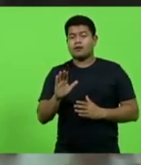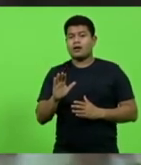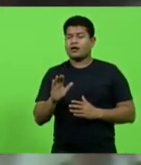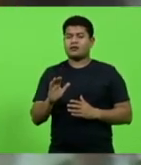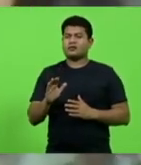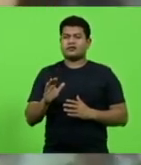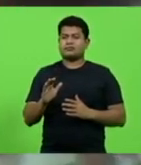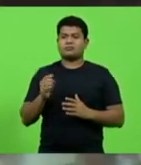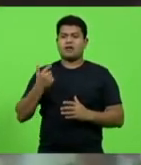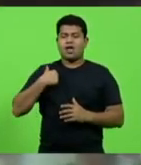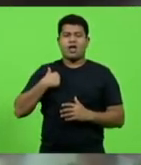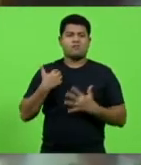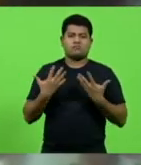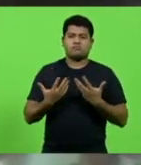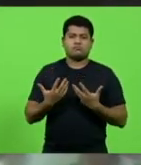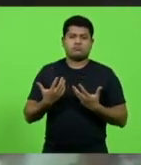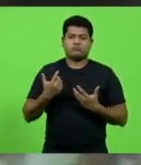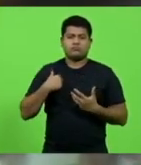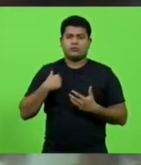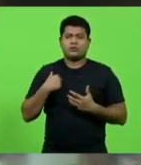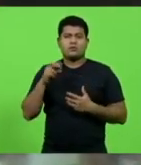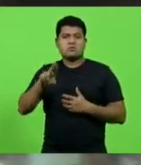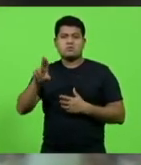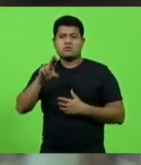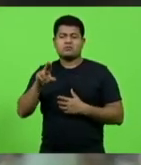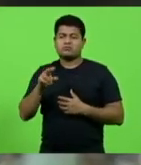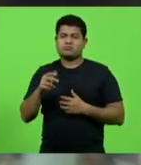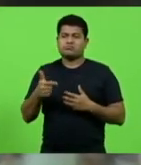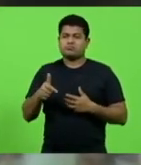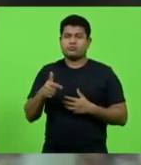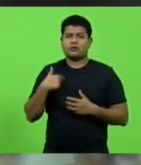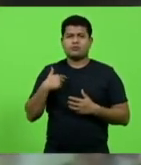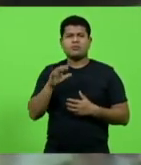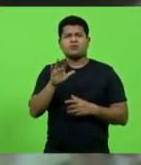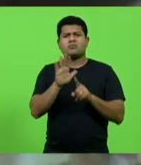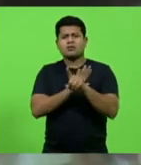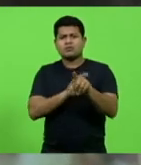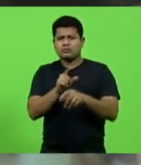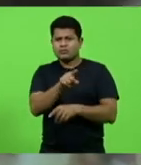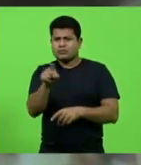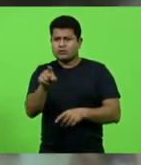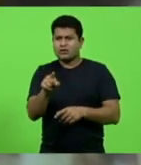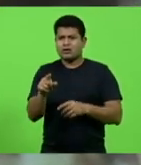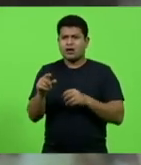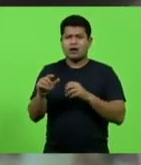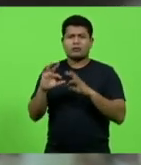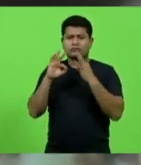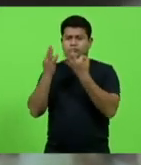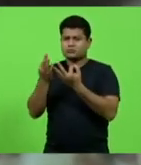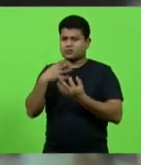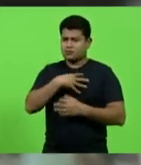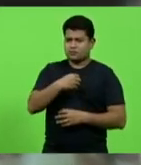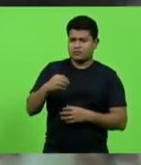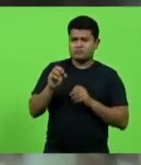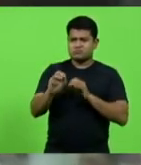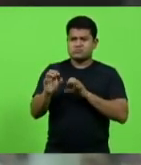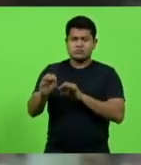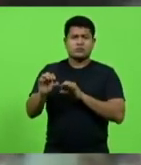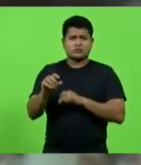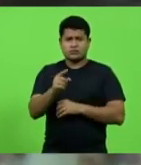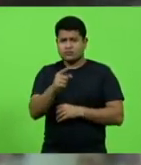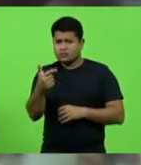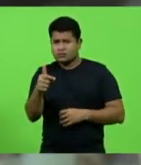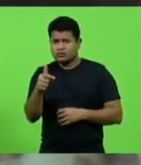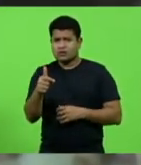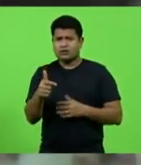homeschooling, vocês não educam seus filhos em casa? A família que manda a criança para a escola não